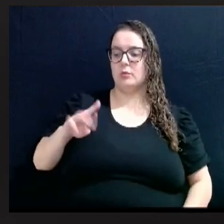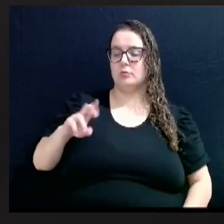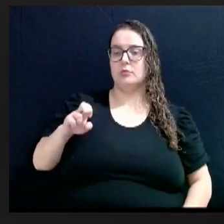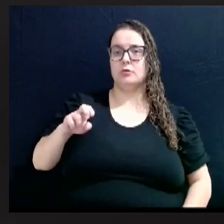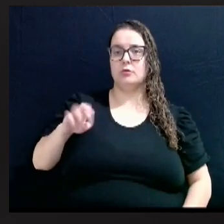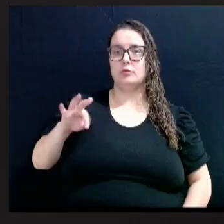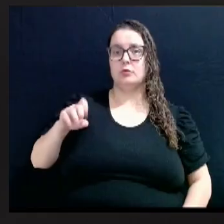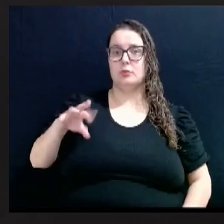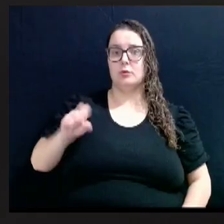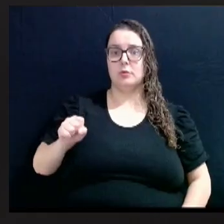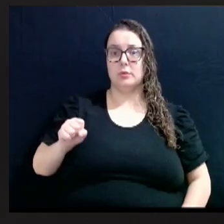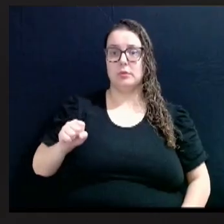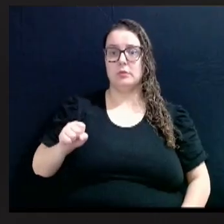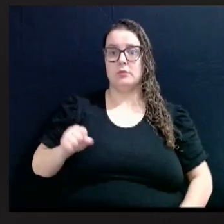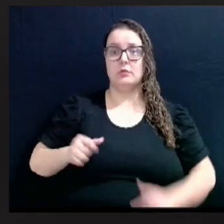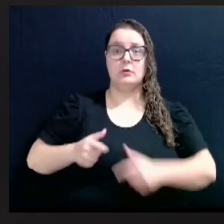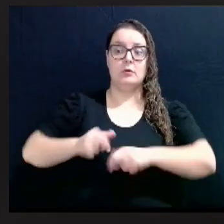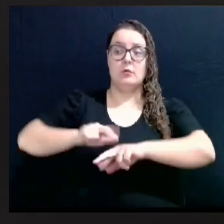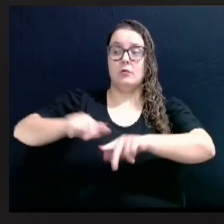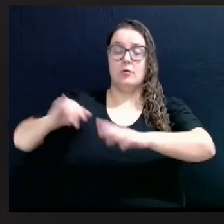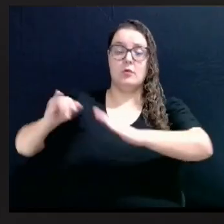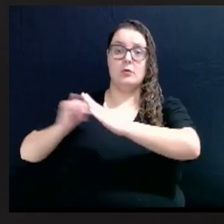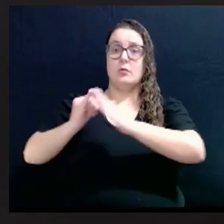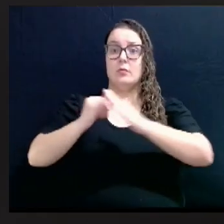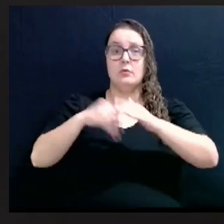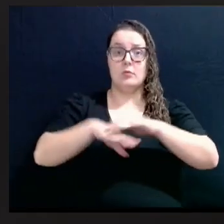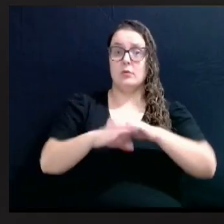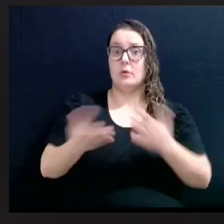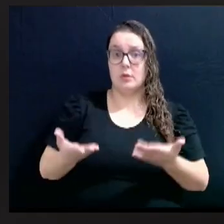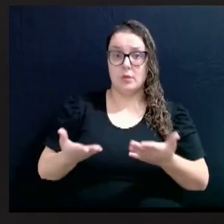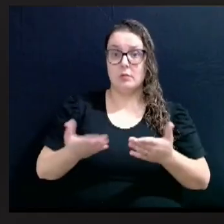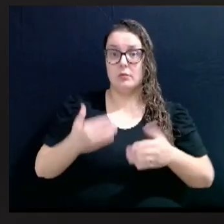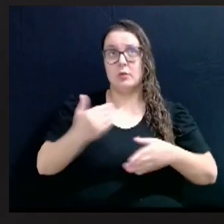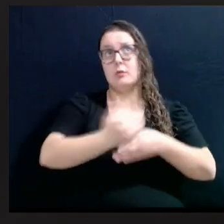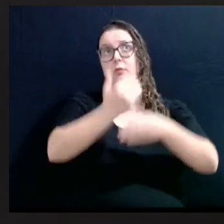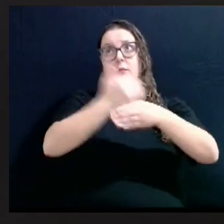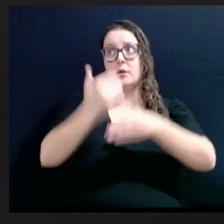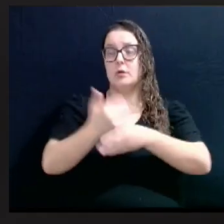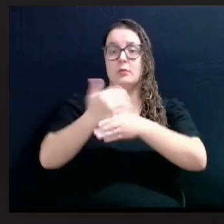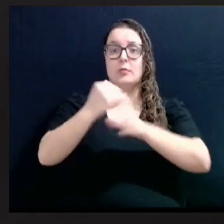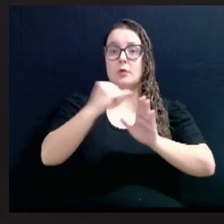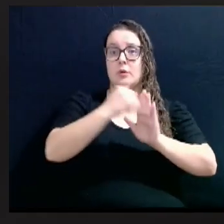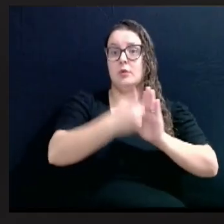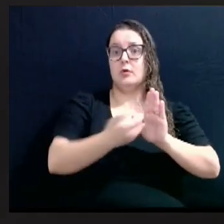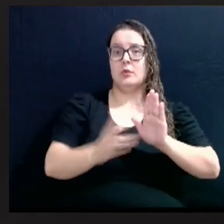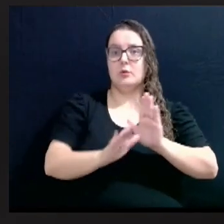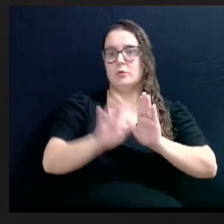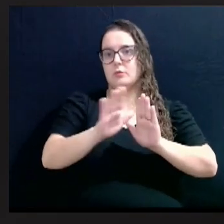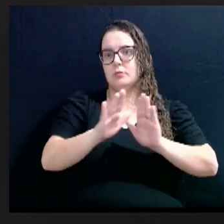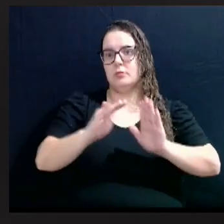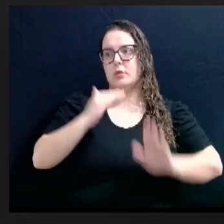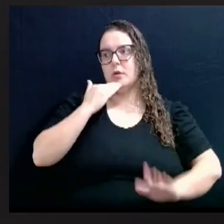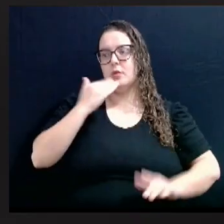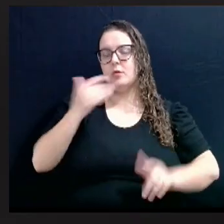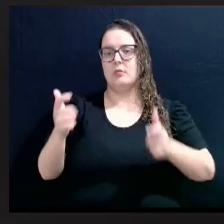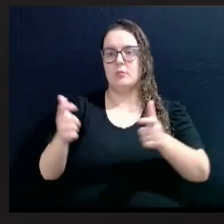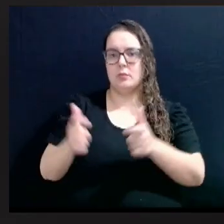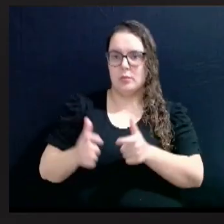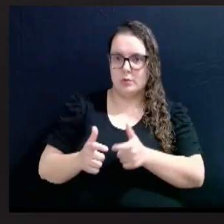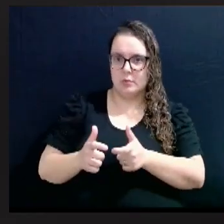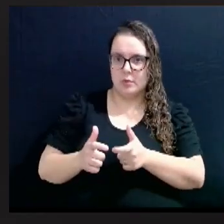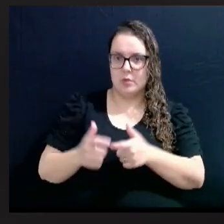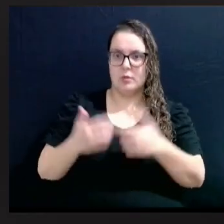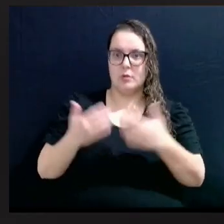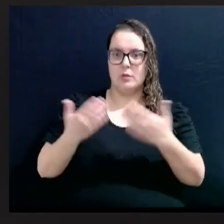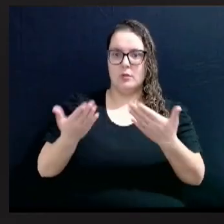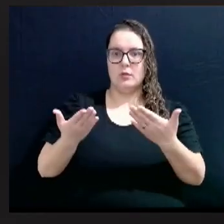muito imóveis aí em estoque. Por quê? Porque o juros está alto, a demanda está baixa. Então, qual é a